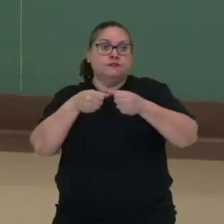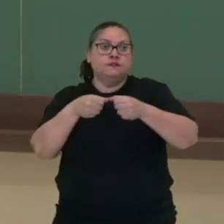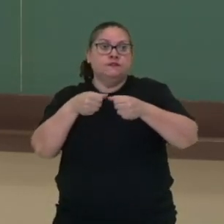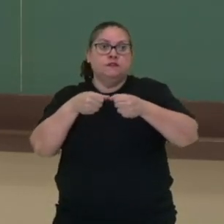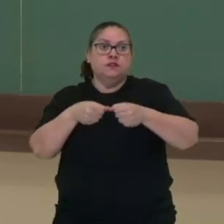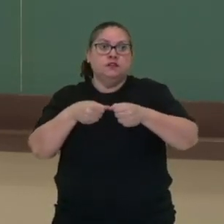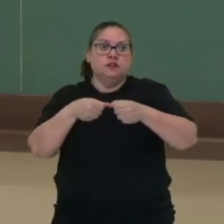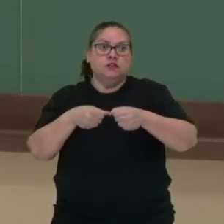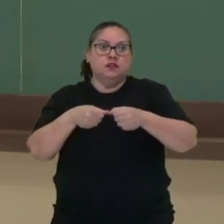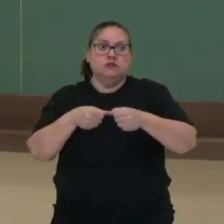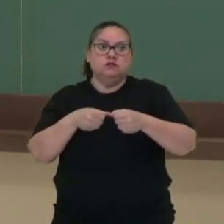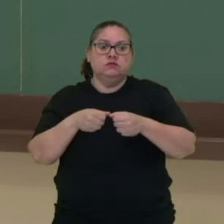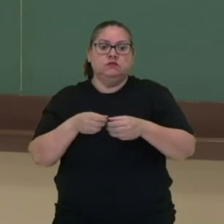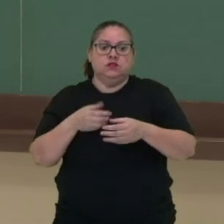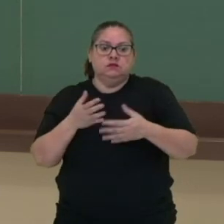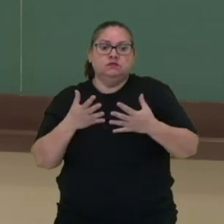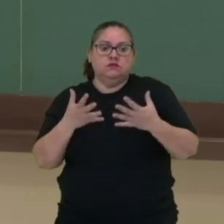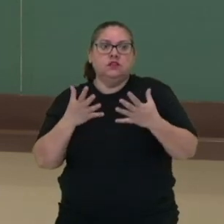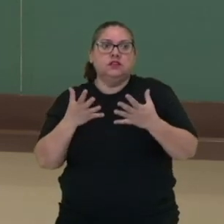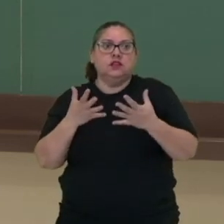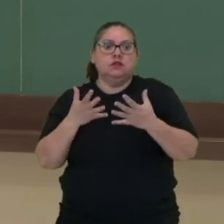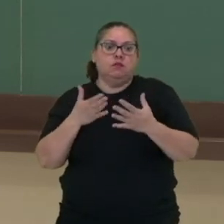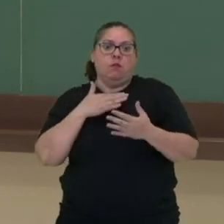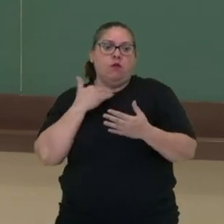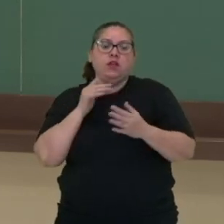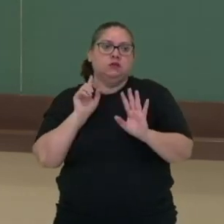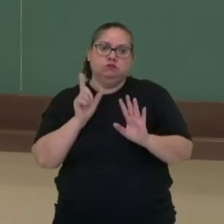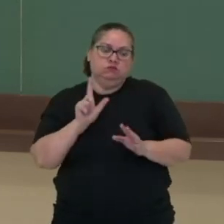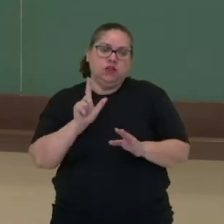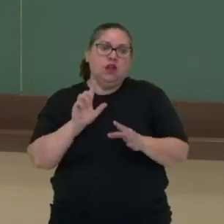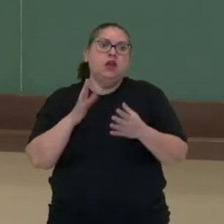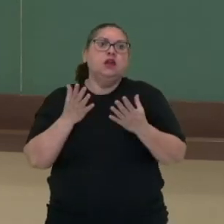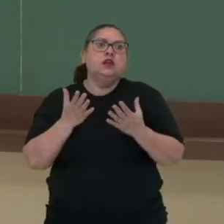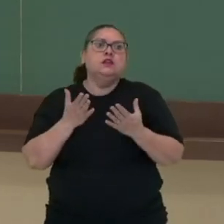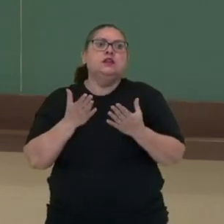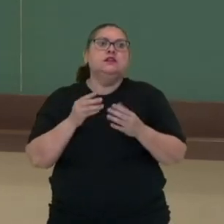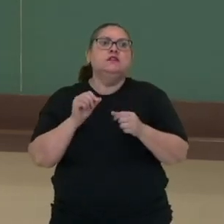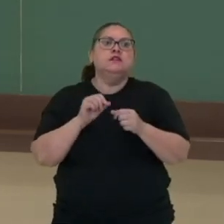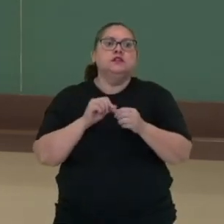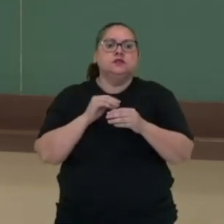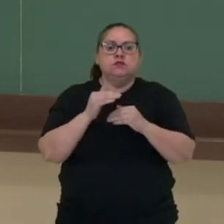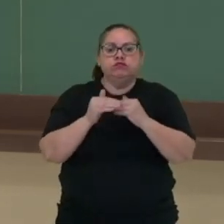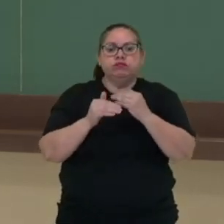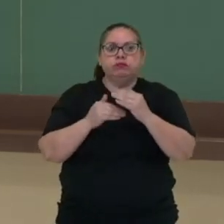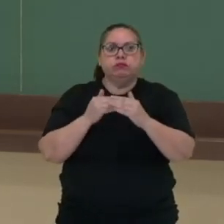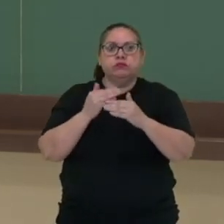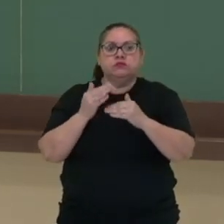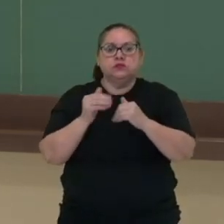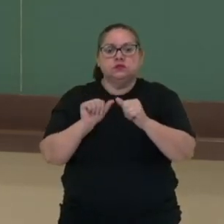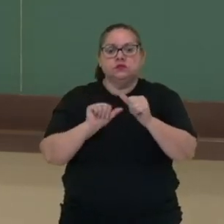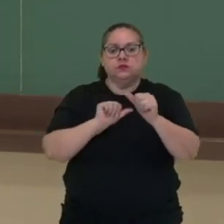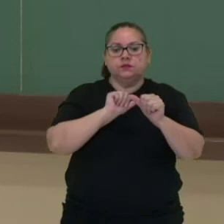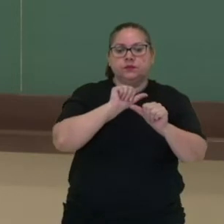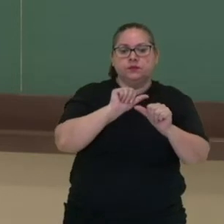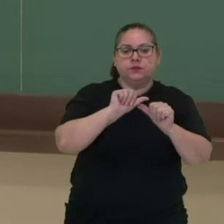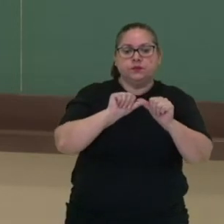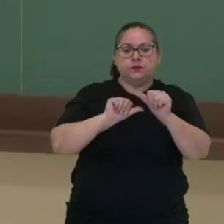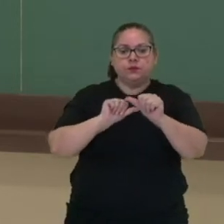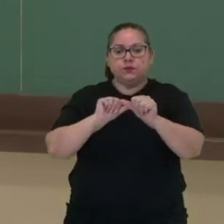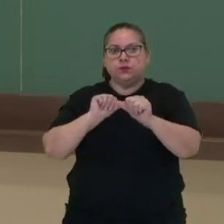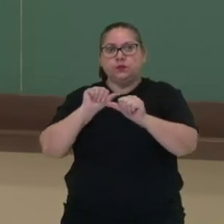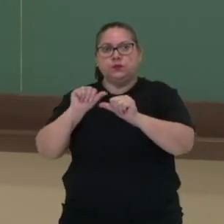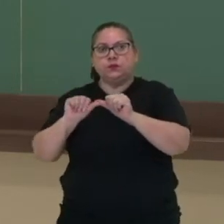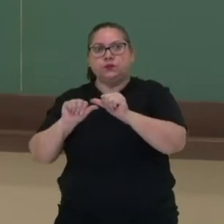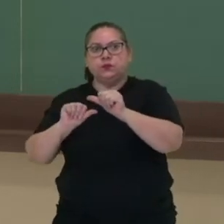aí, claro que ele não vai querer morrer, Então, o que ele faz? Ele vai sofrendo mudanças,